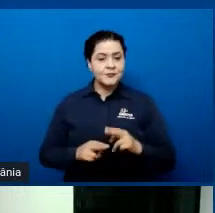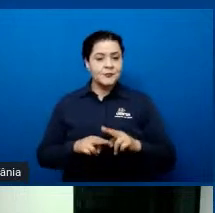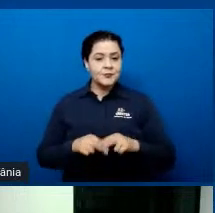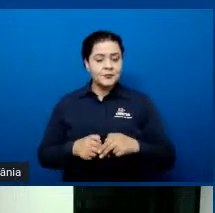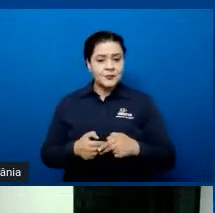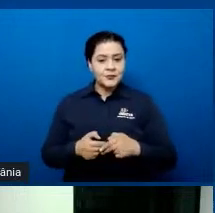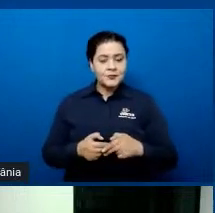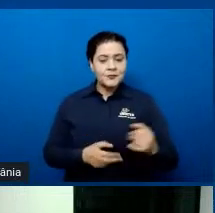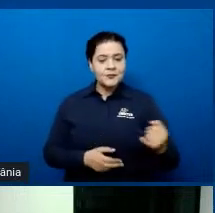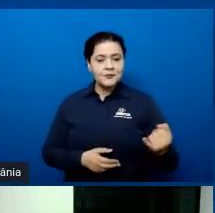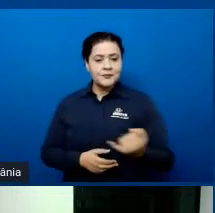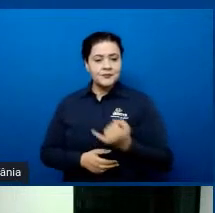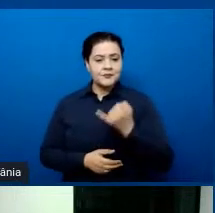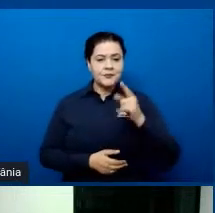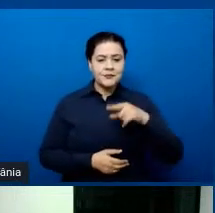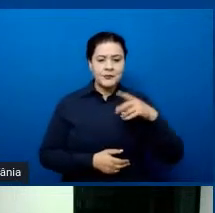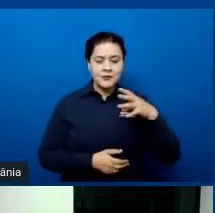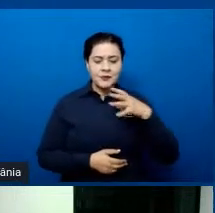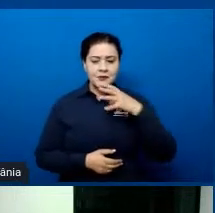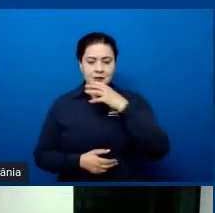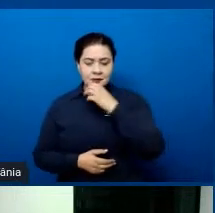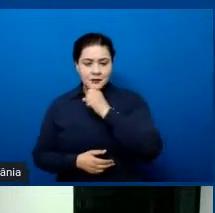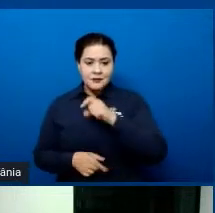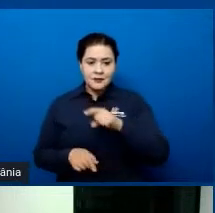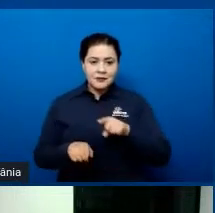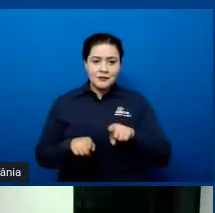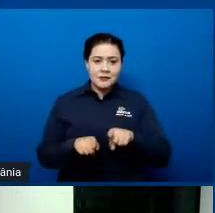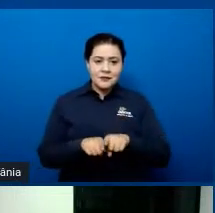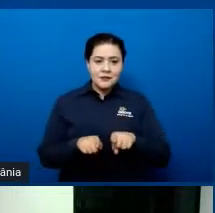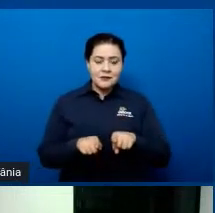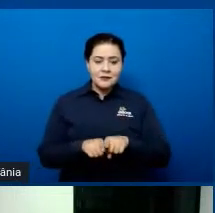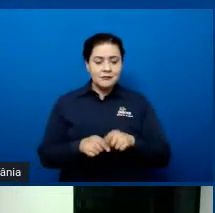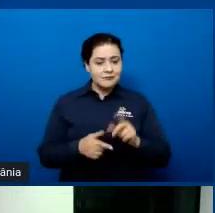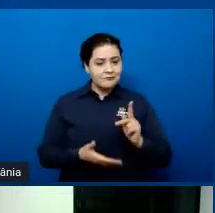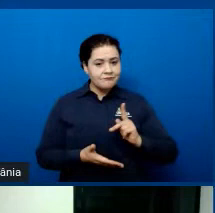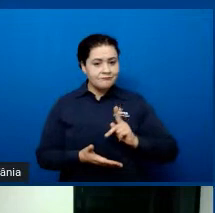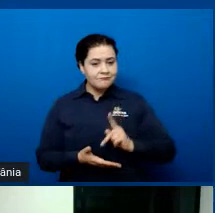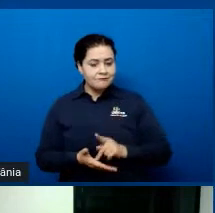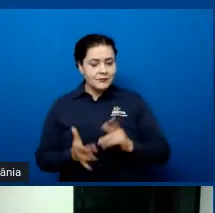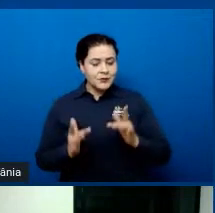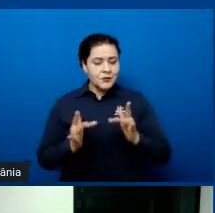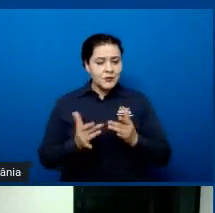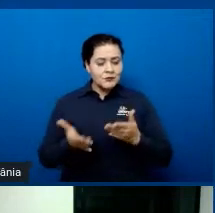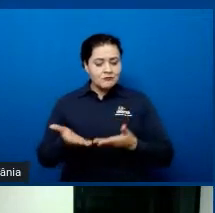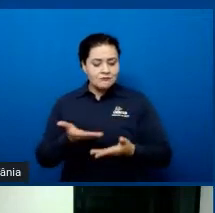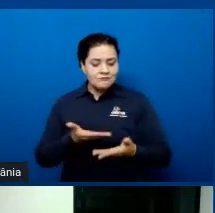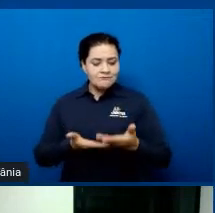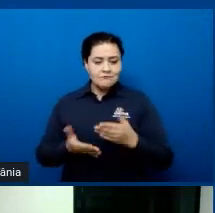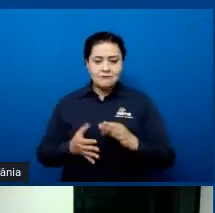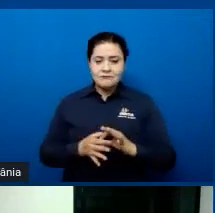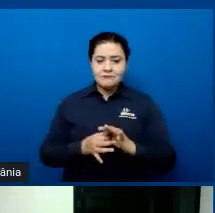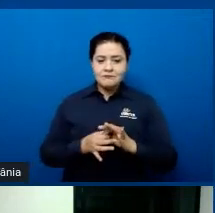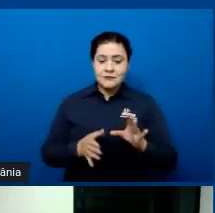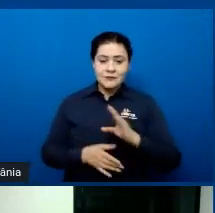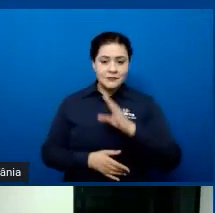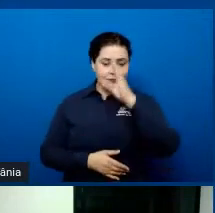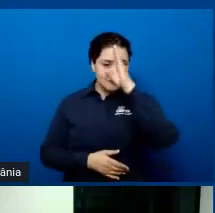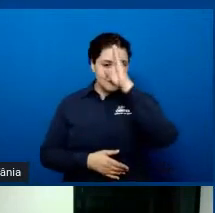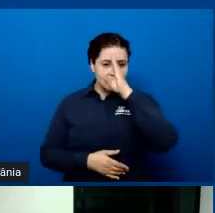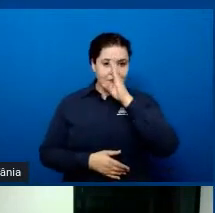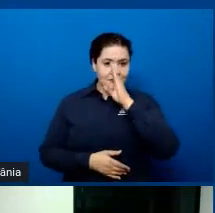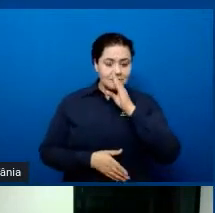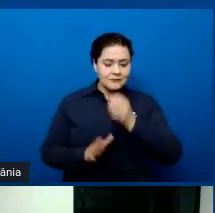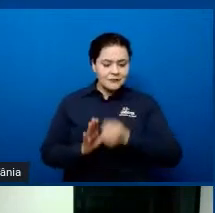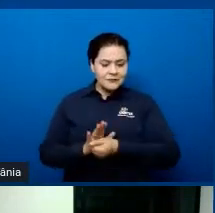extremamente rápida, é uma tecnologia totalmente acessível, ela é disponível de graça para você por